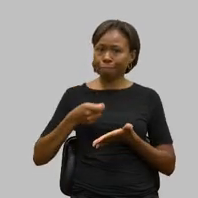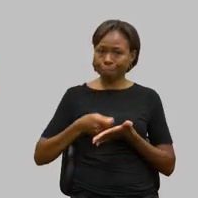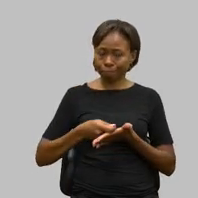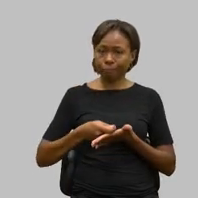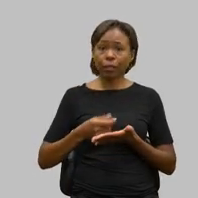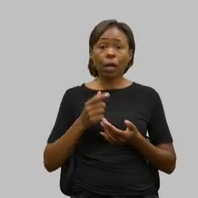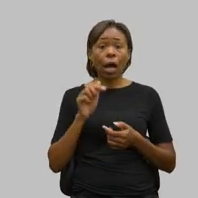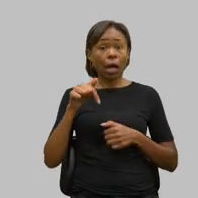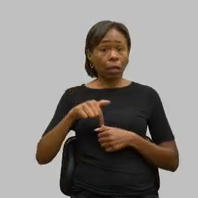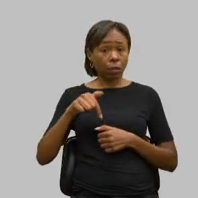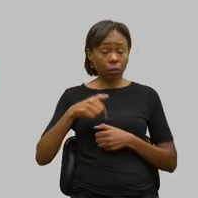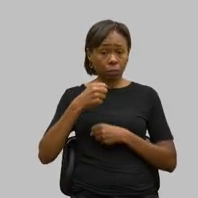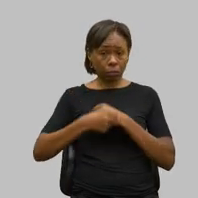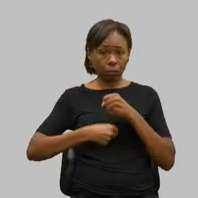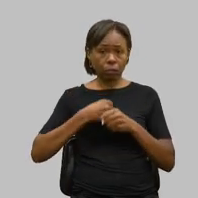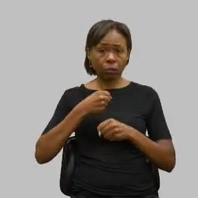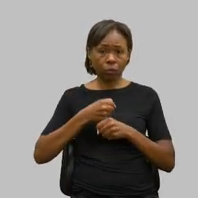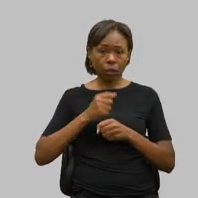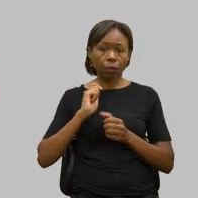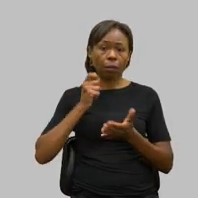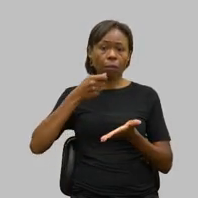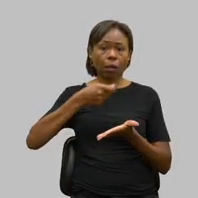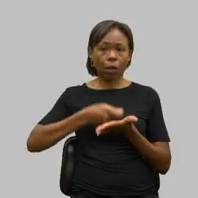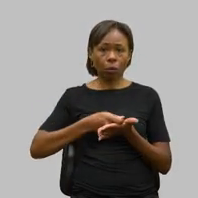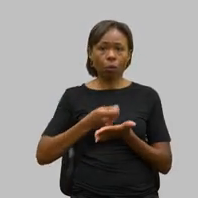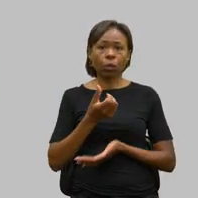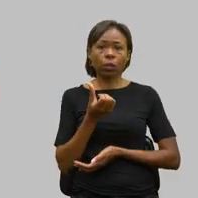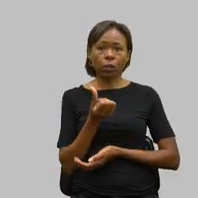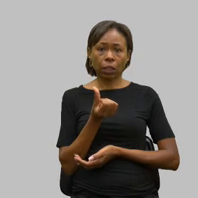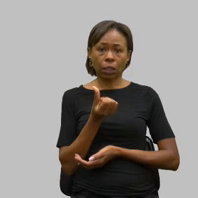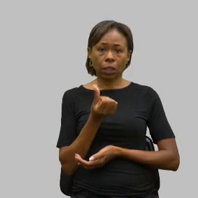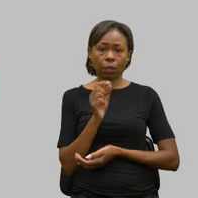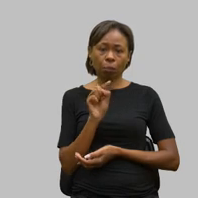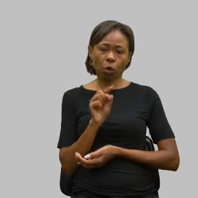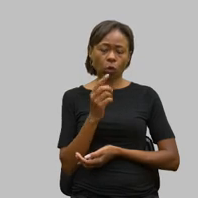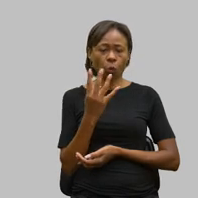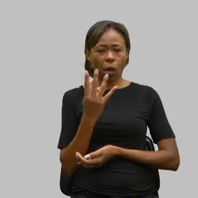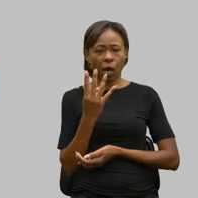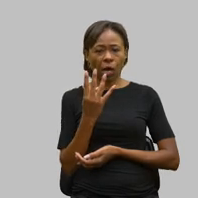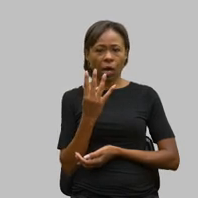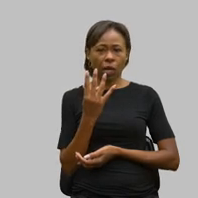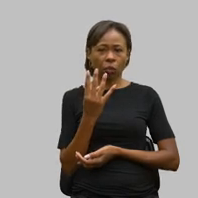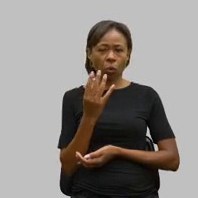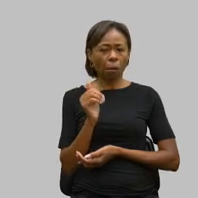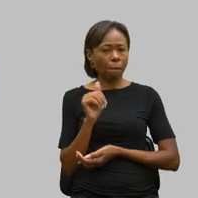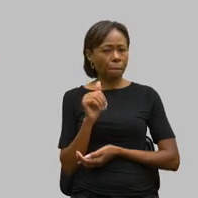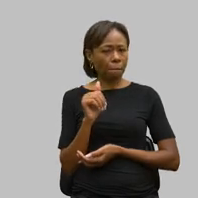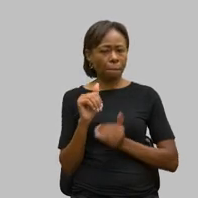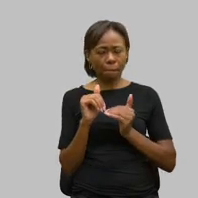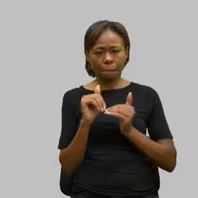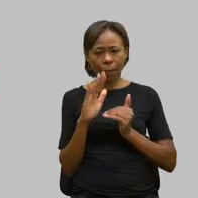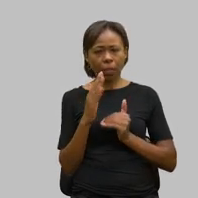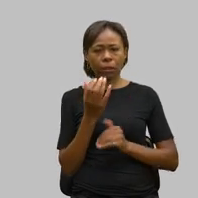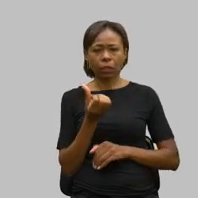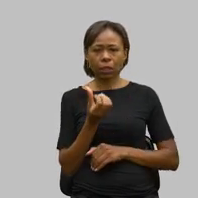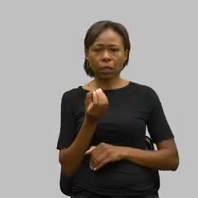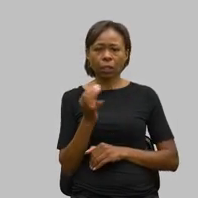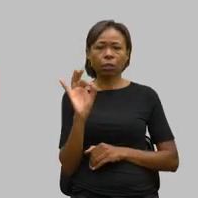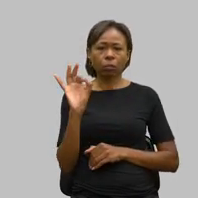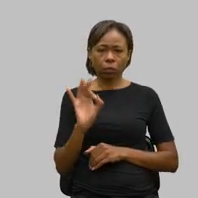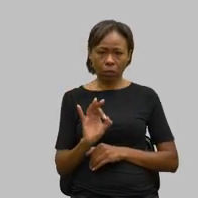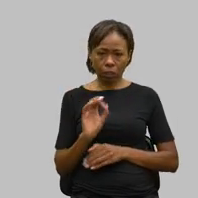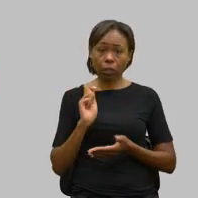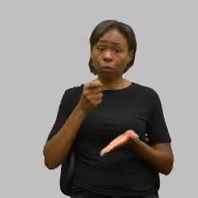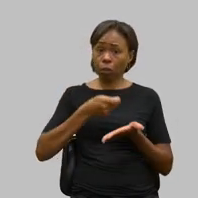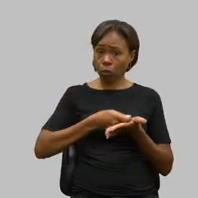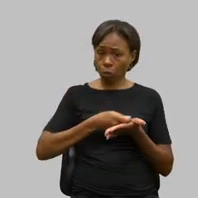executamos 6,4, ou seja, mais de 60% já foi executado, nós somos no mês